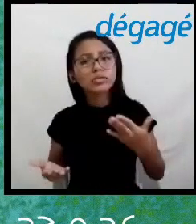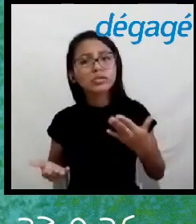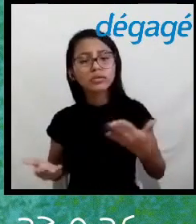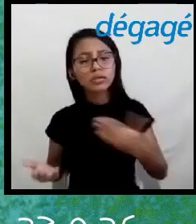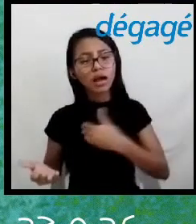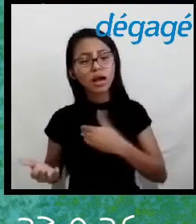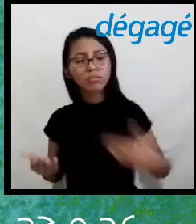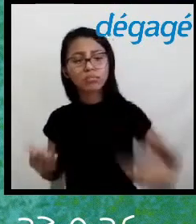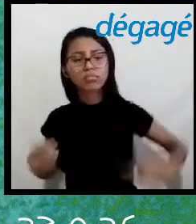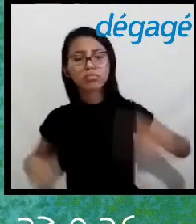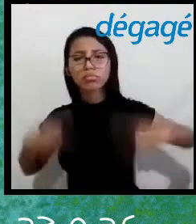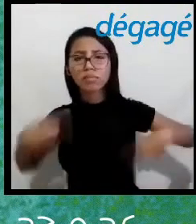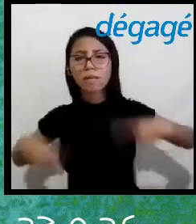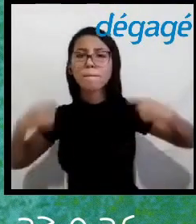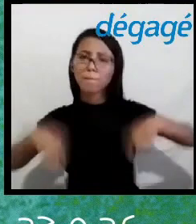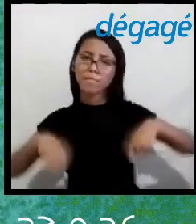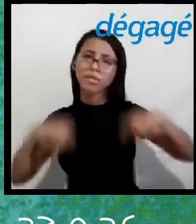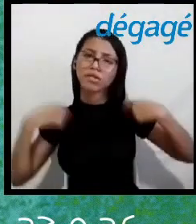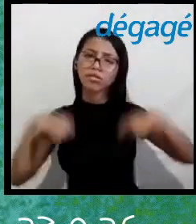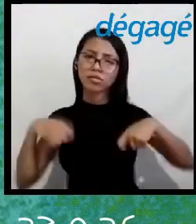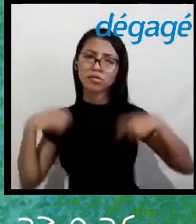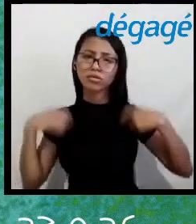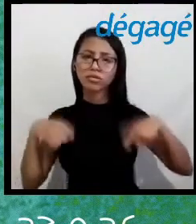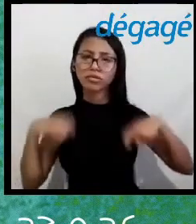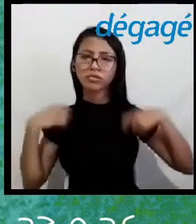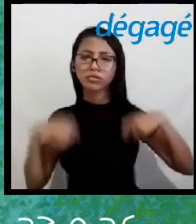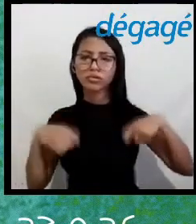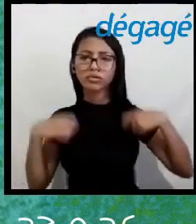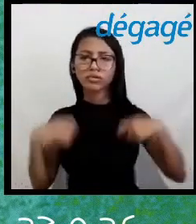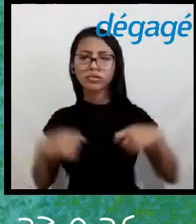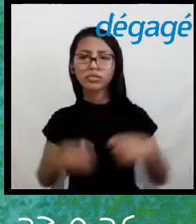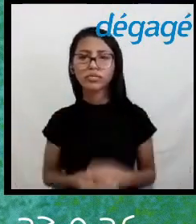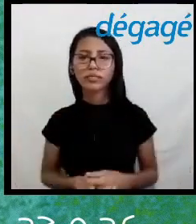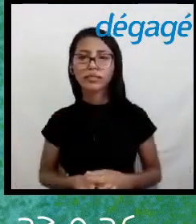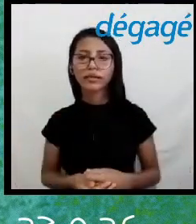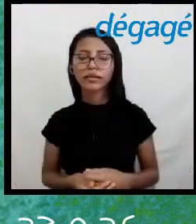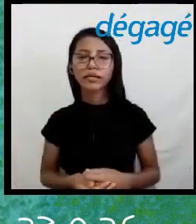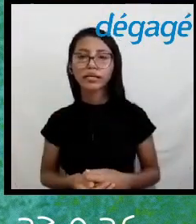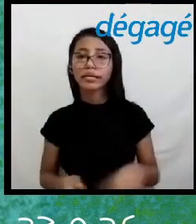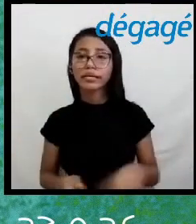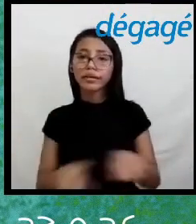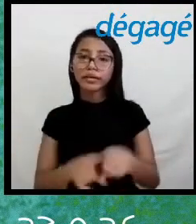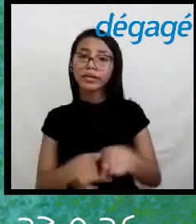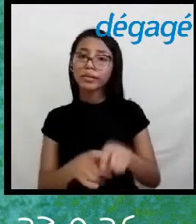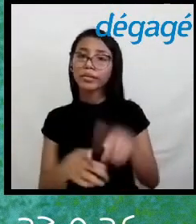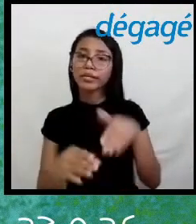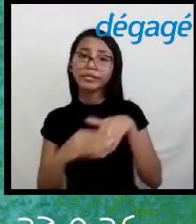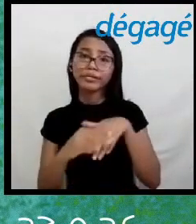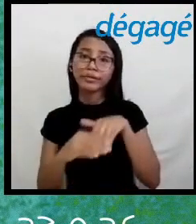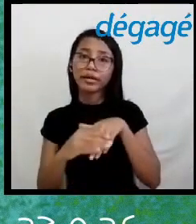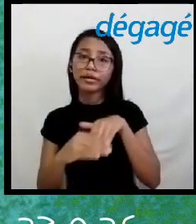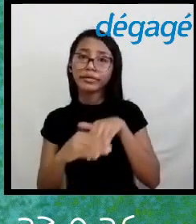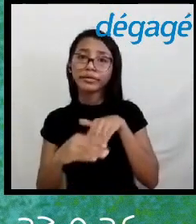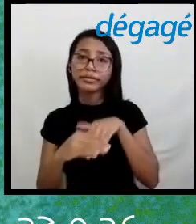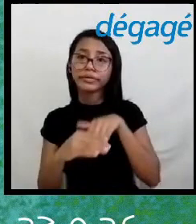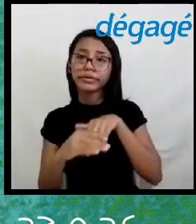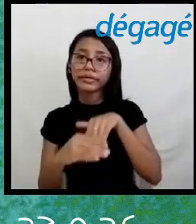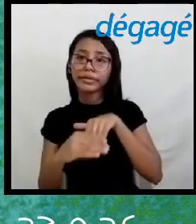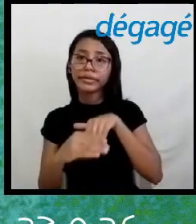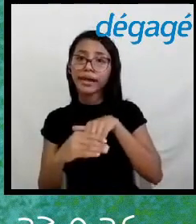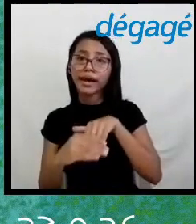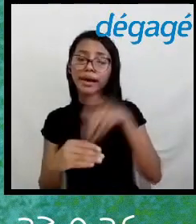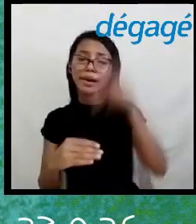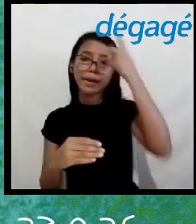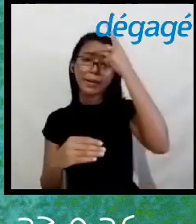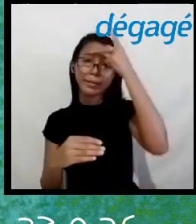Não votar mais nesse tipo de pessoa em quem a gente andou votando aí, porque, como alguém falou aí em outro comentário, isso